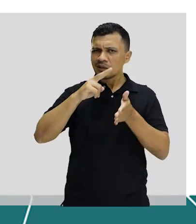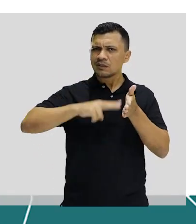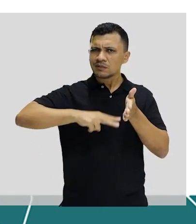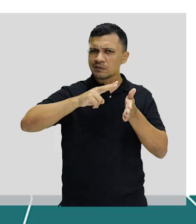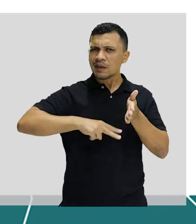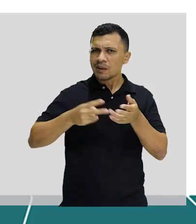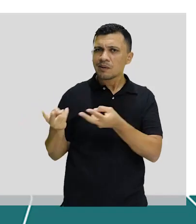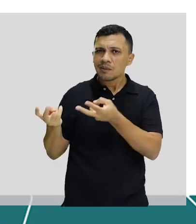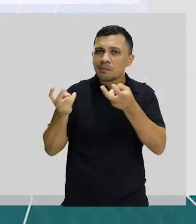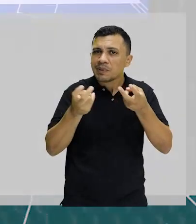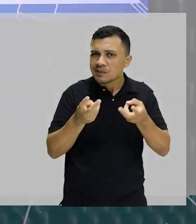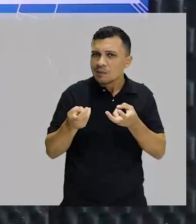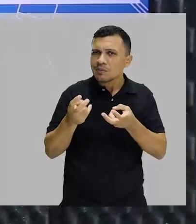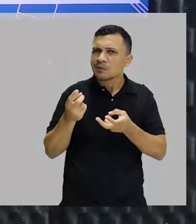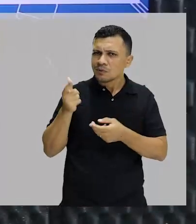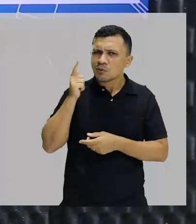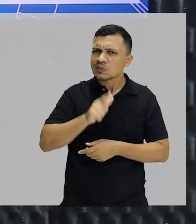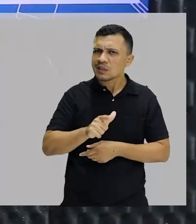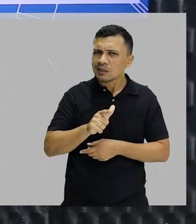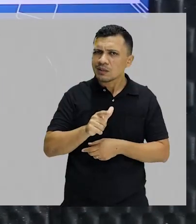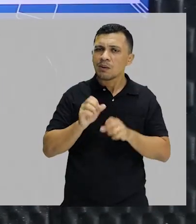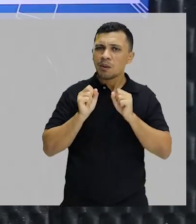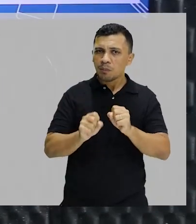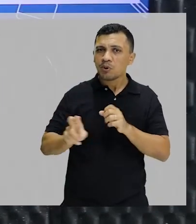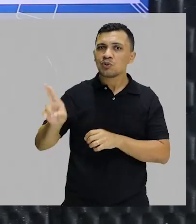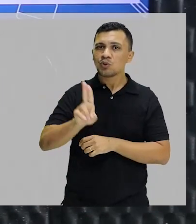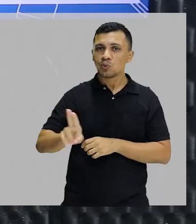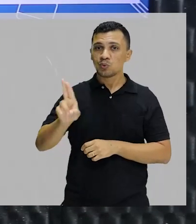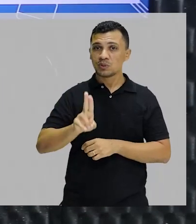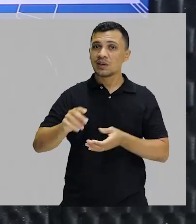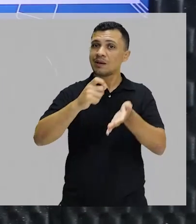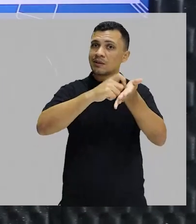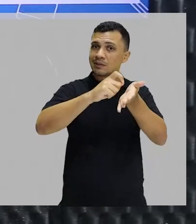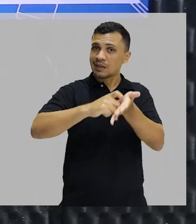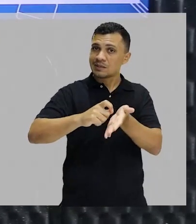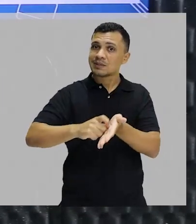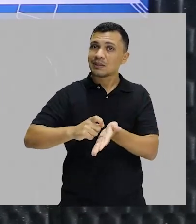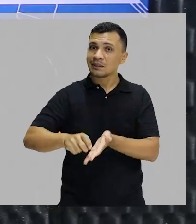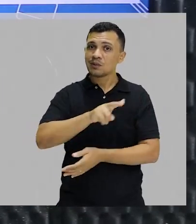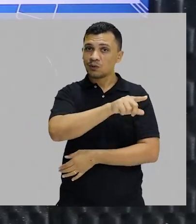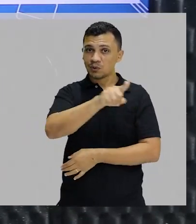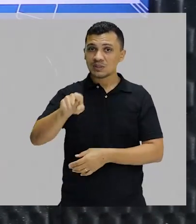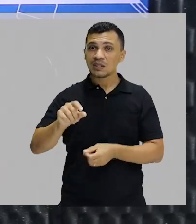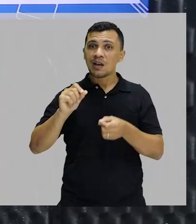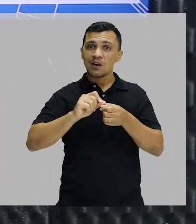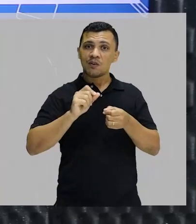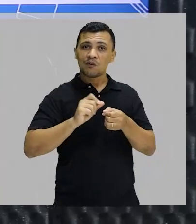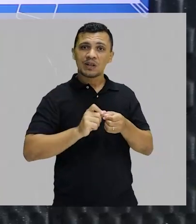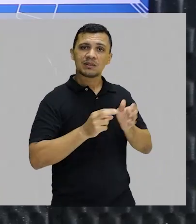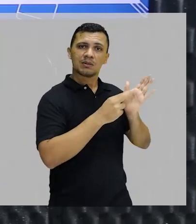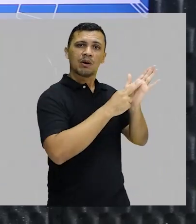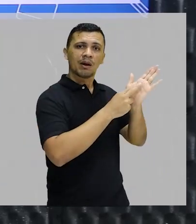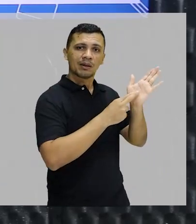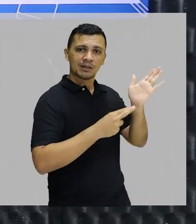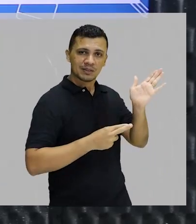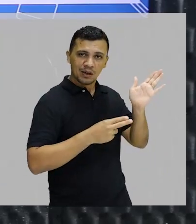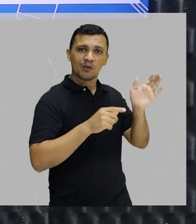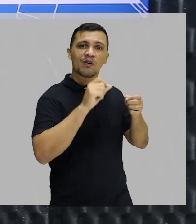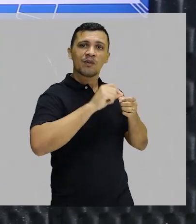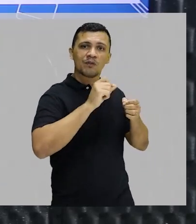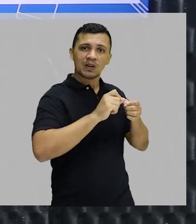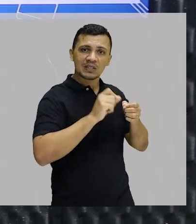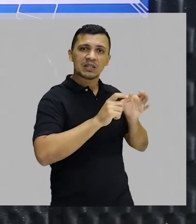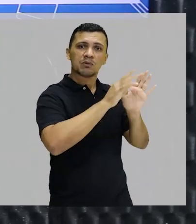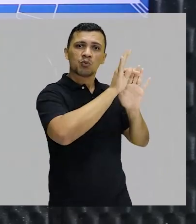perceber. Isso é uma dica que vocês podem utilizar na escrita de vocês. Quando vocês estiverem fazendo a redação de vocês, quando vocês estiverem